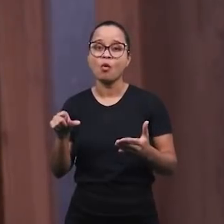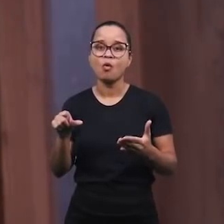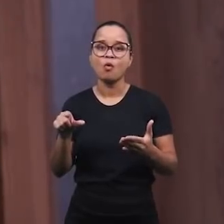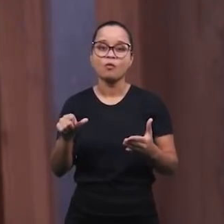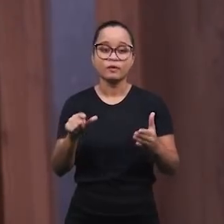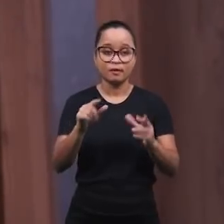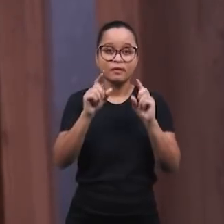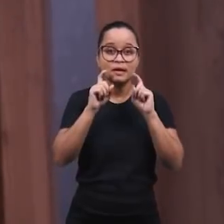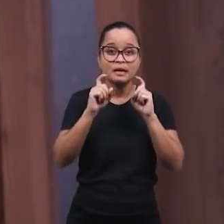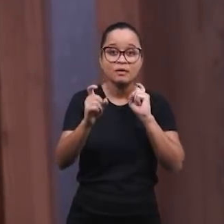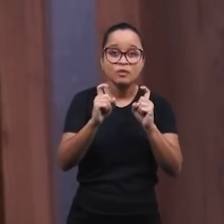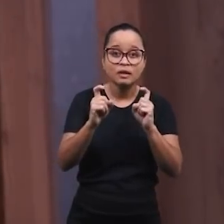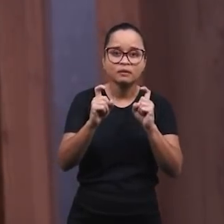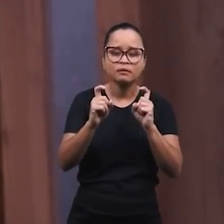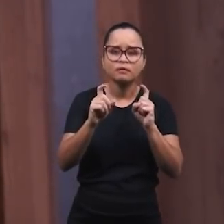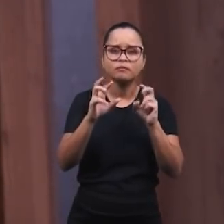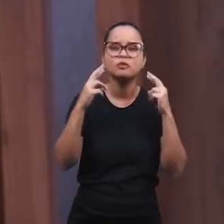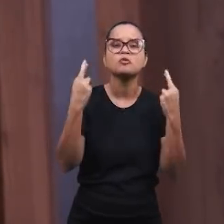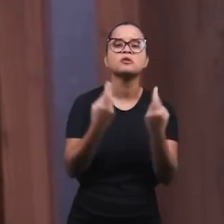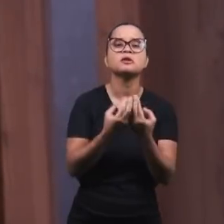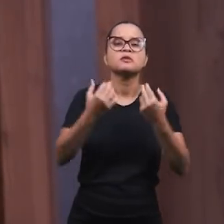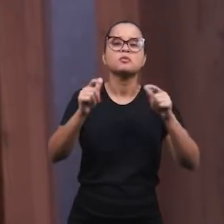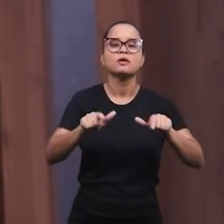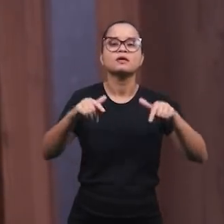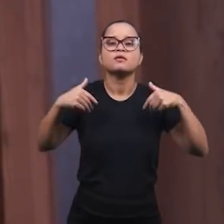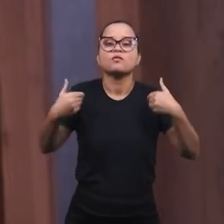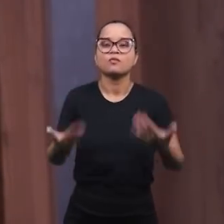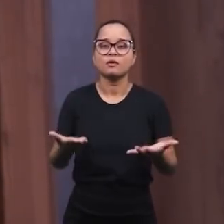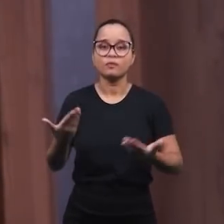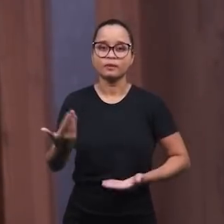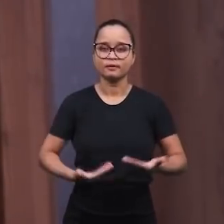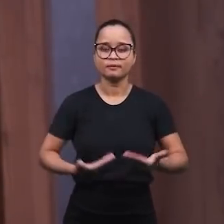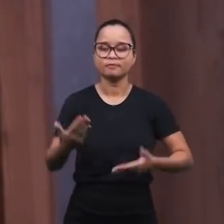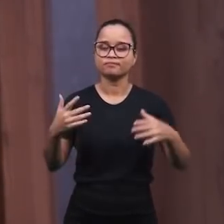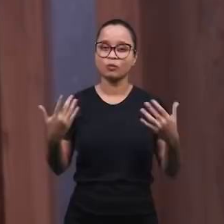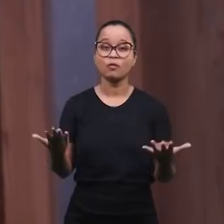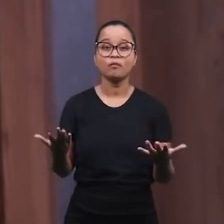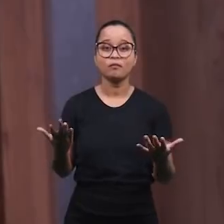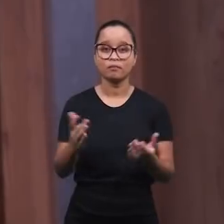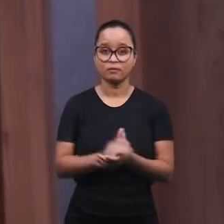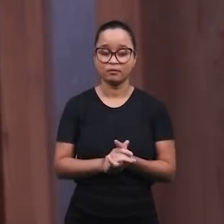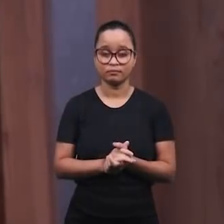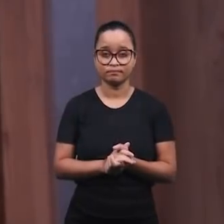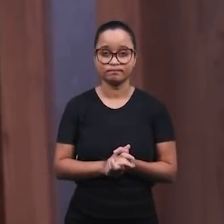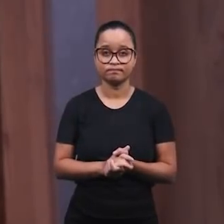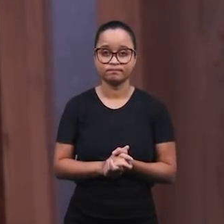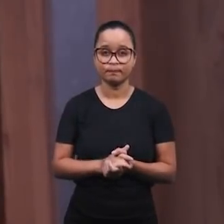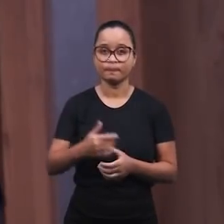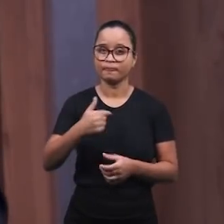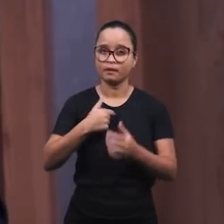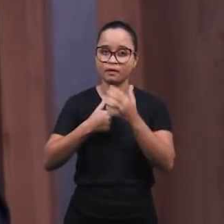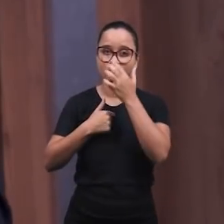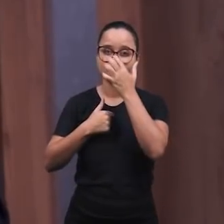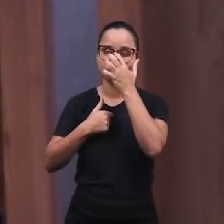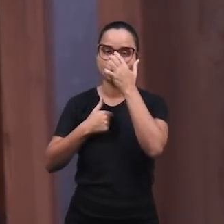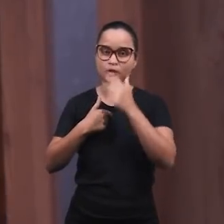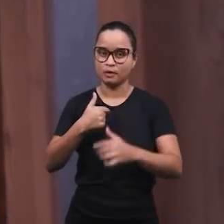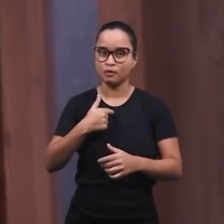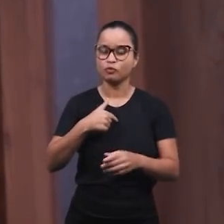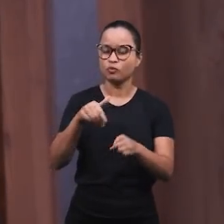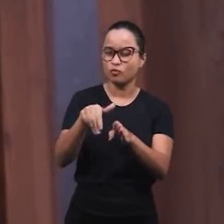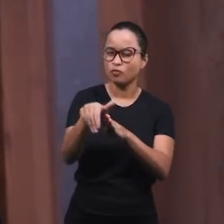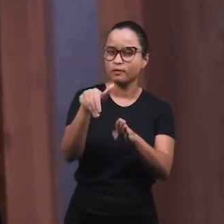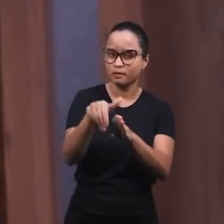você vai congregar, reunir para servir ao Senhor? Eu tenho uma